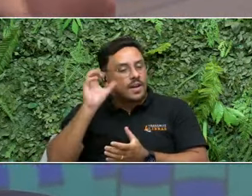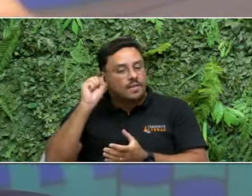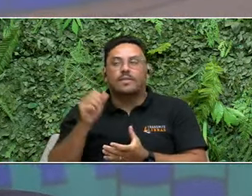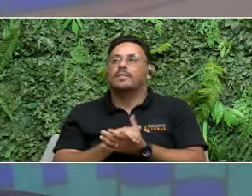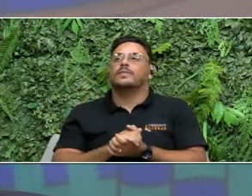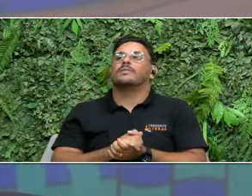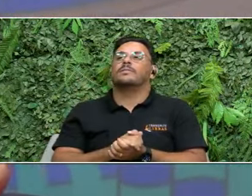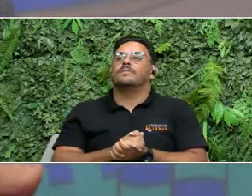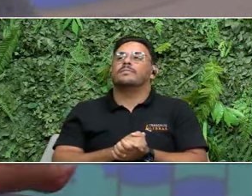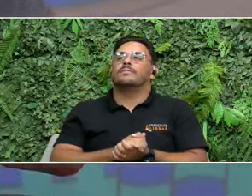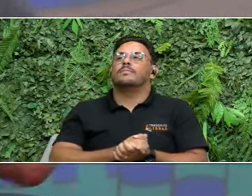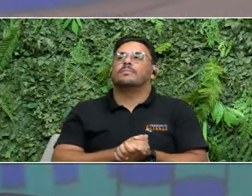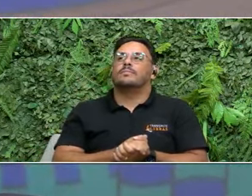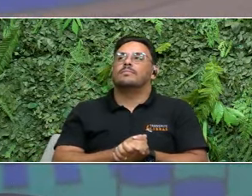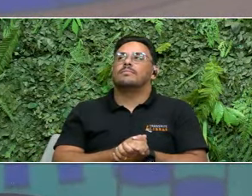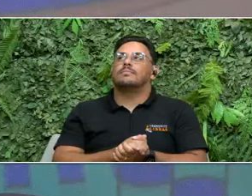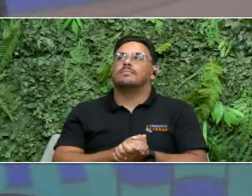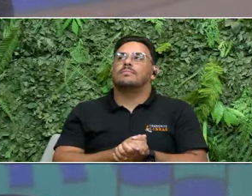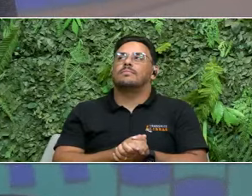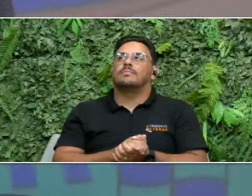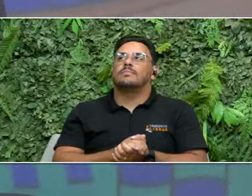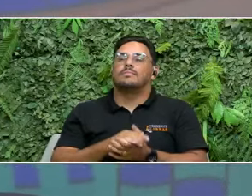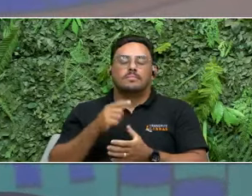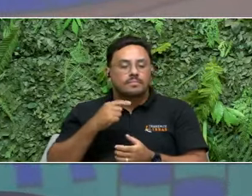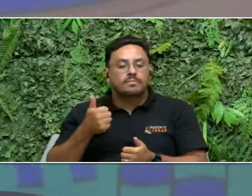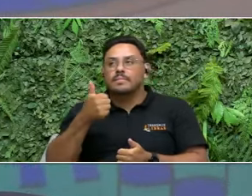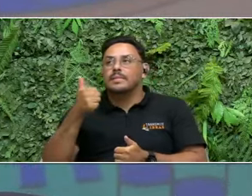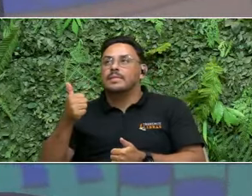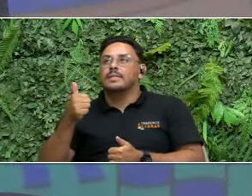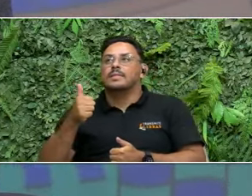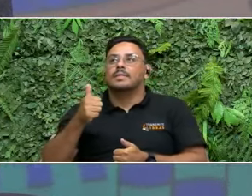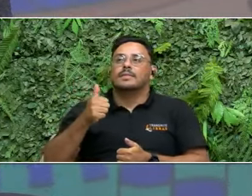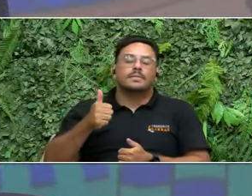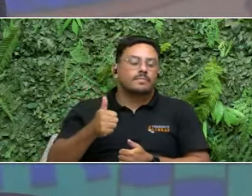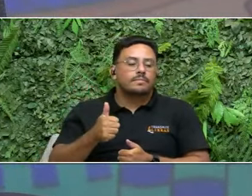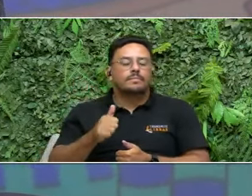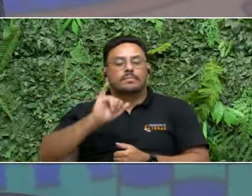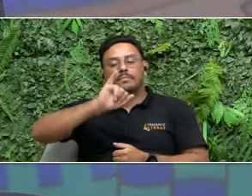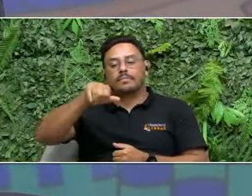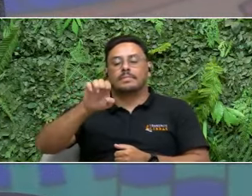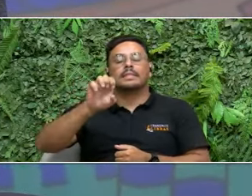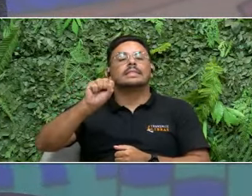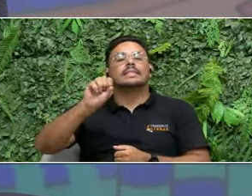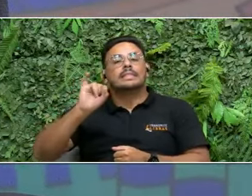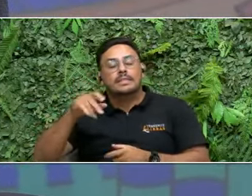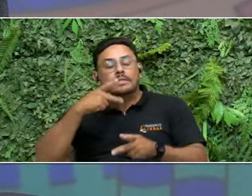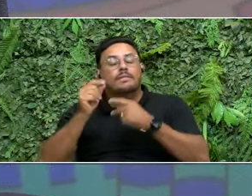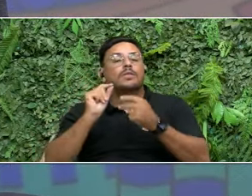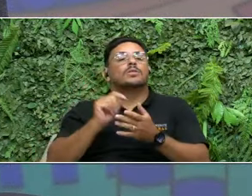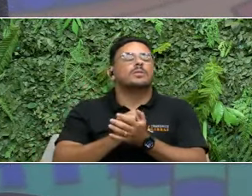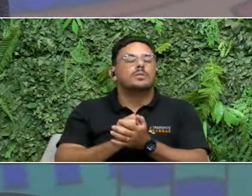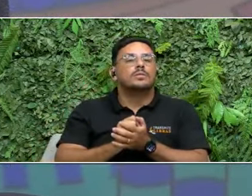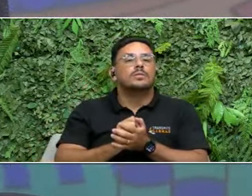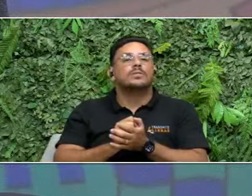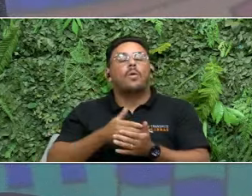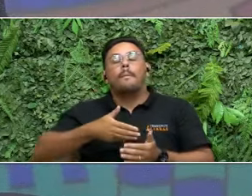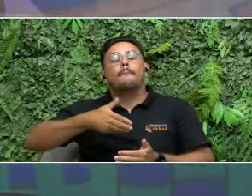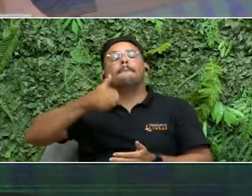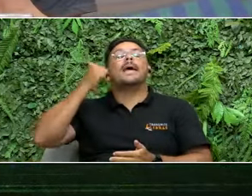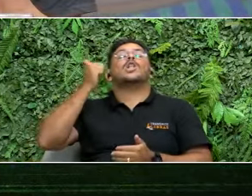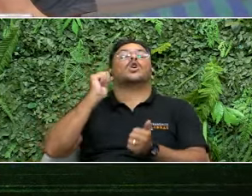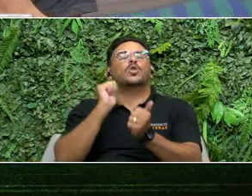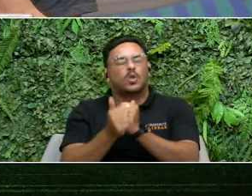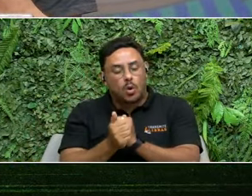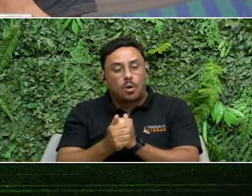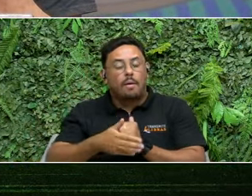vai fala Turma da 98 beleza aqui é Jessica de Betim vocês falaram aí craque do jogo para mim